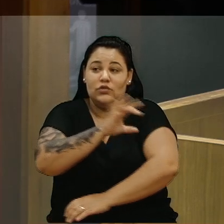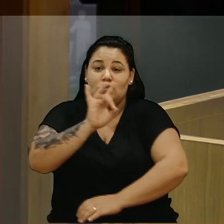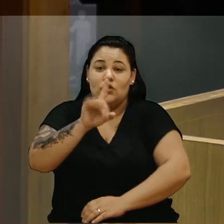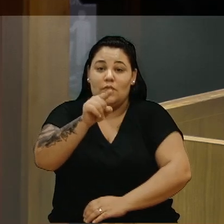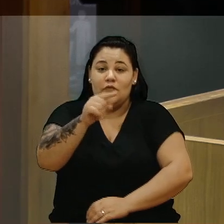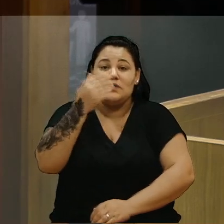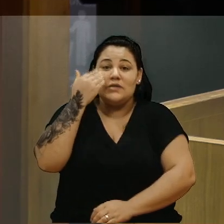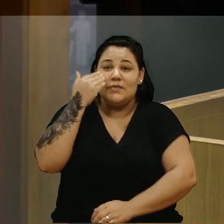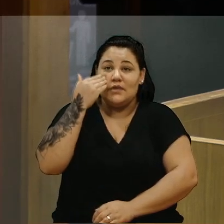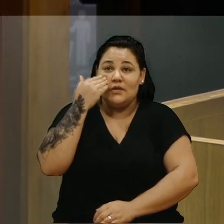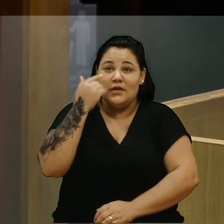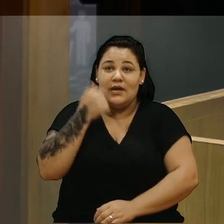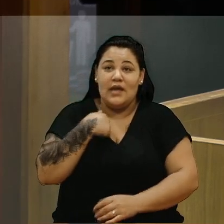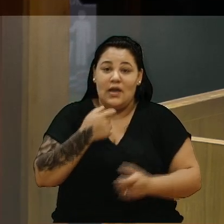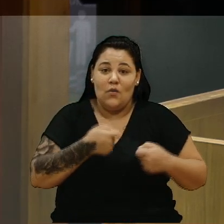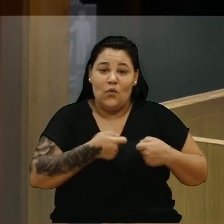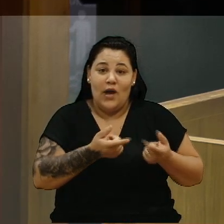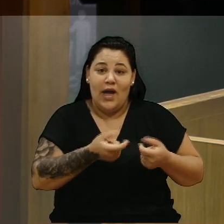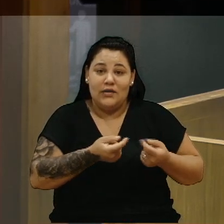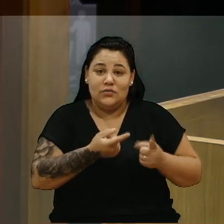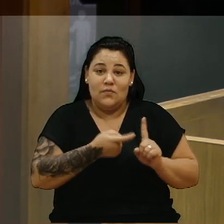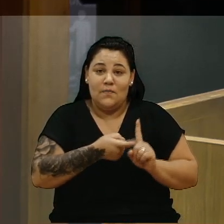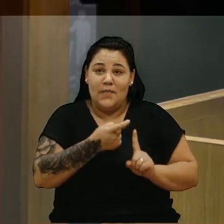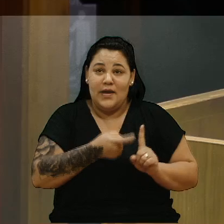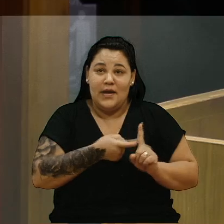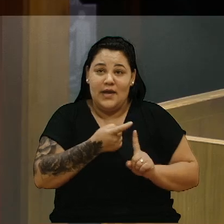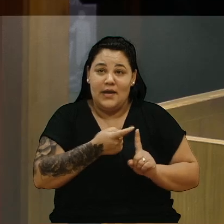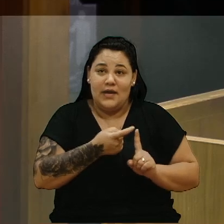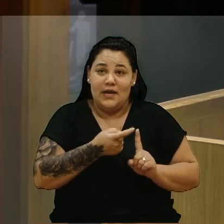saber, eu gasto hoje mensalmente